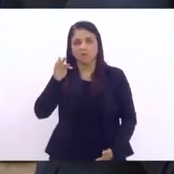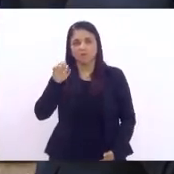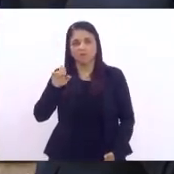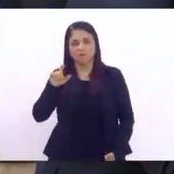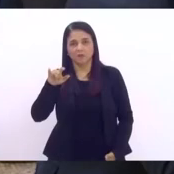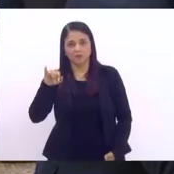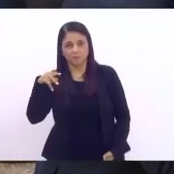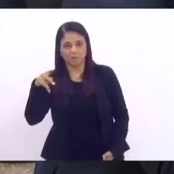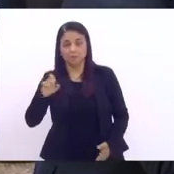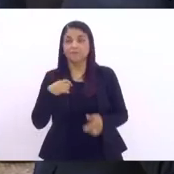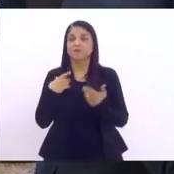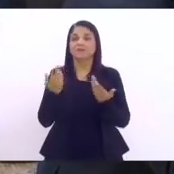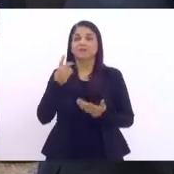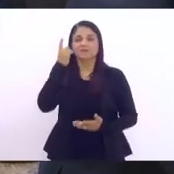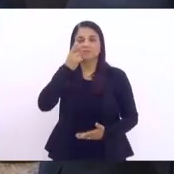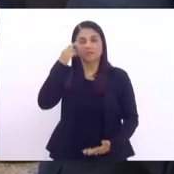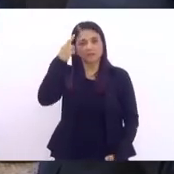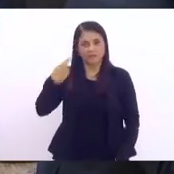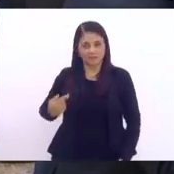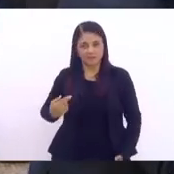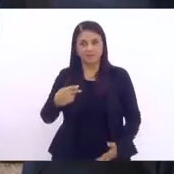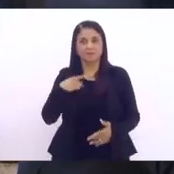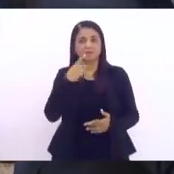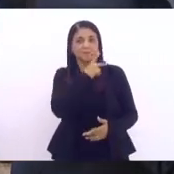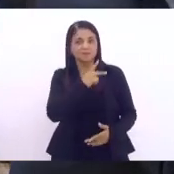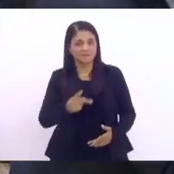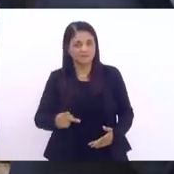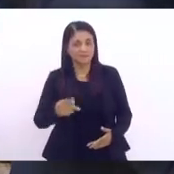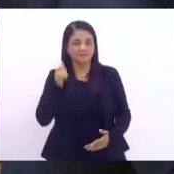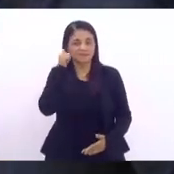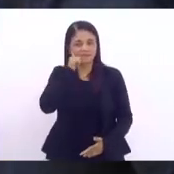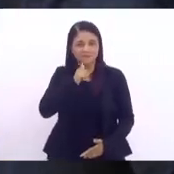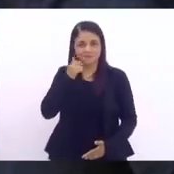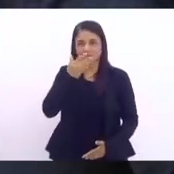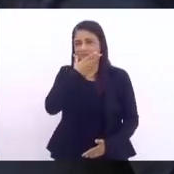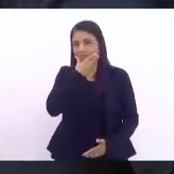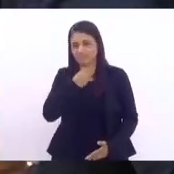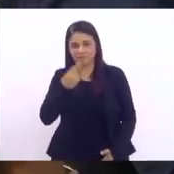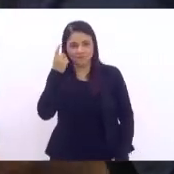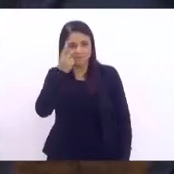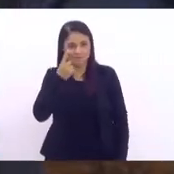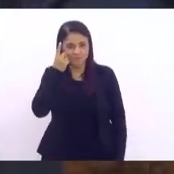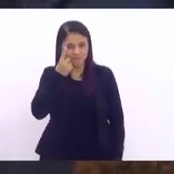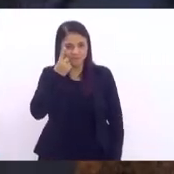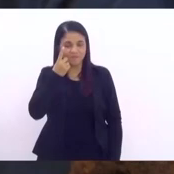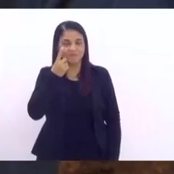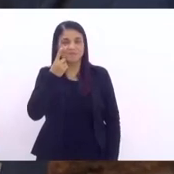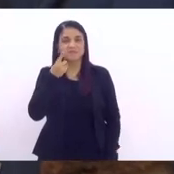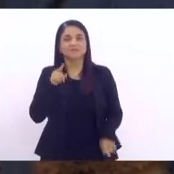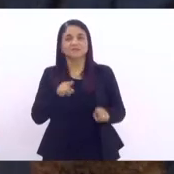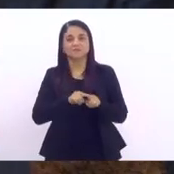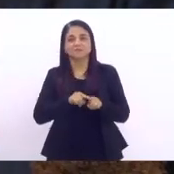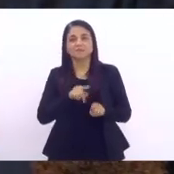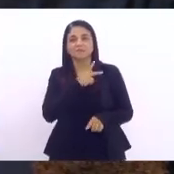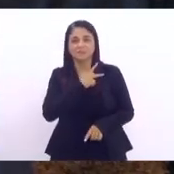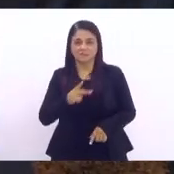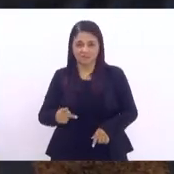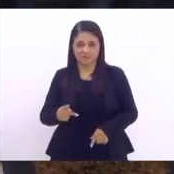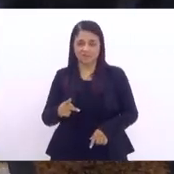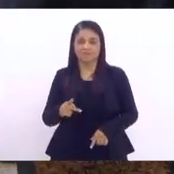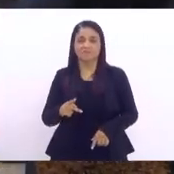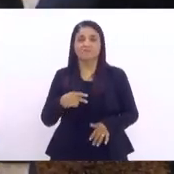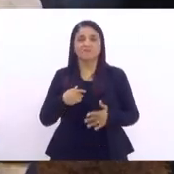presidente, senhoras deputadas, senhores deputados, e senhor presidente, quero estender aqui o agradecimento